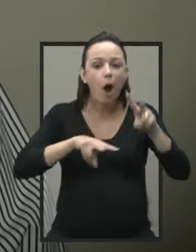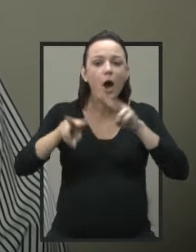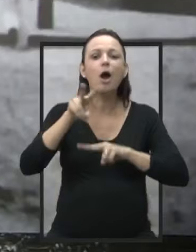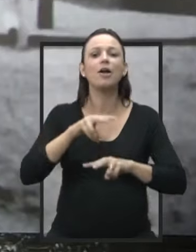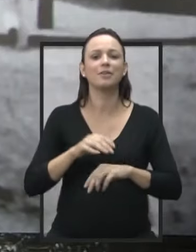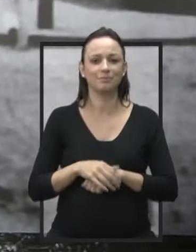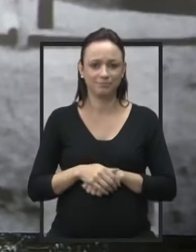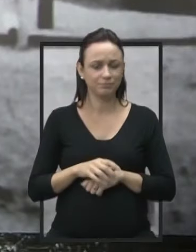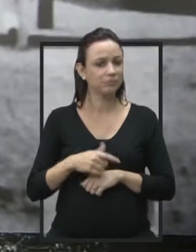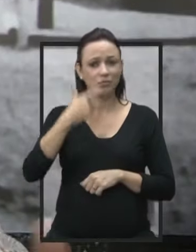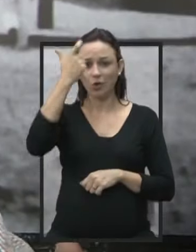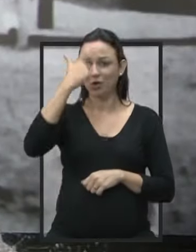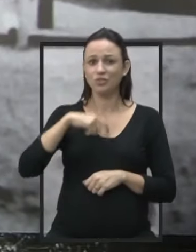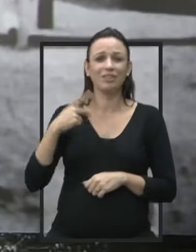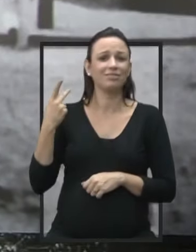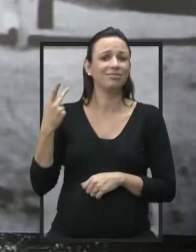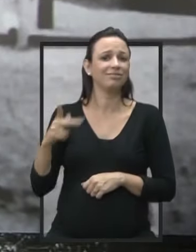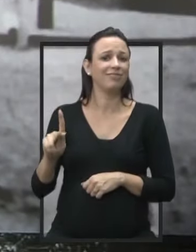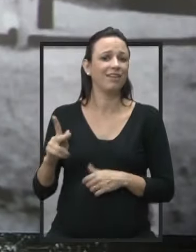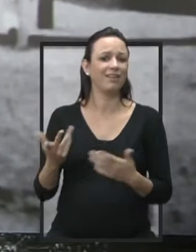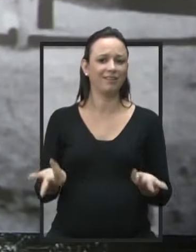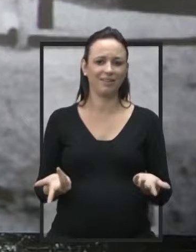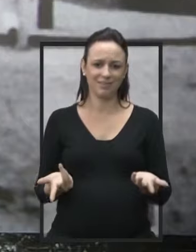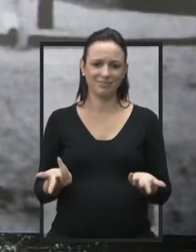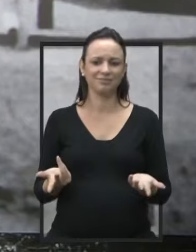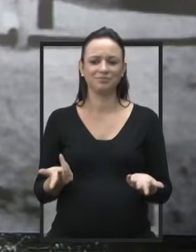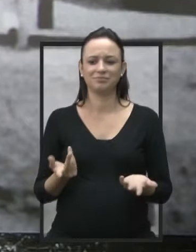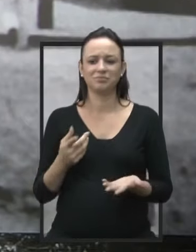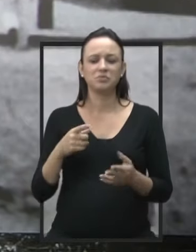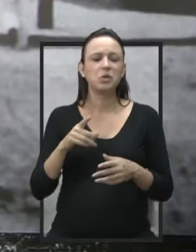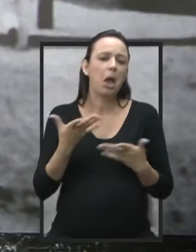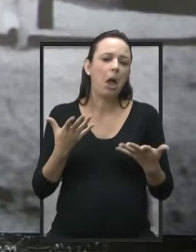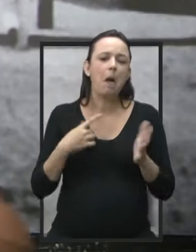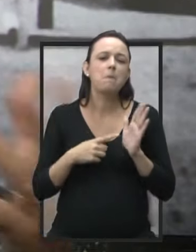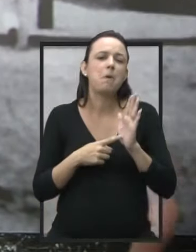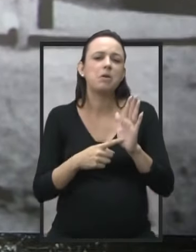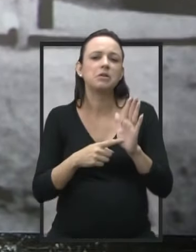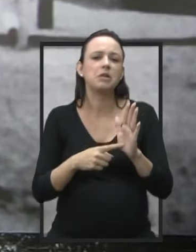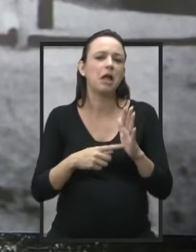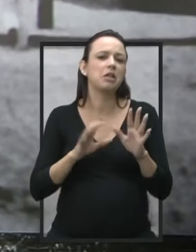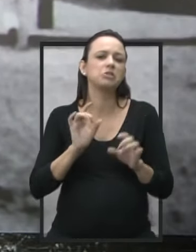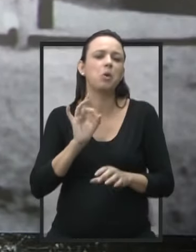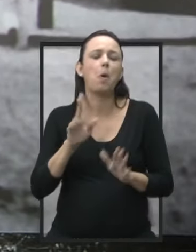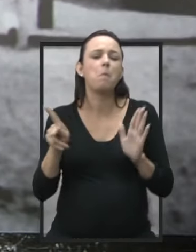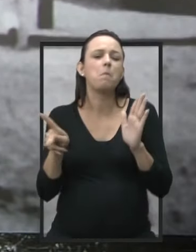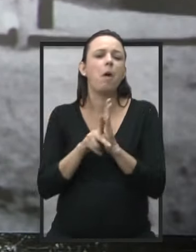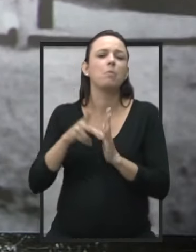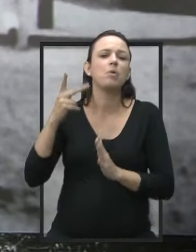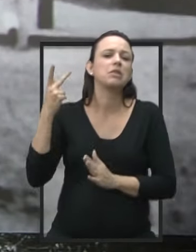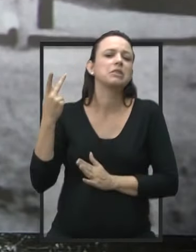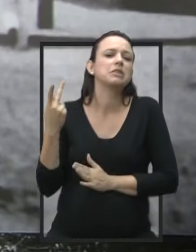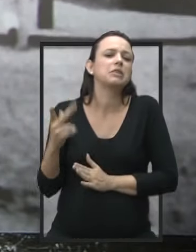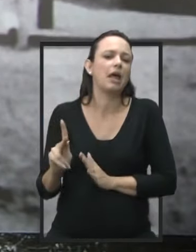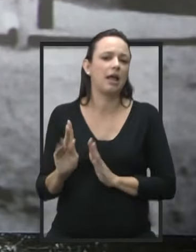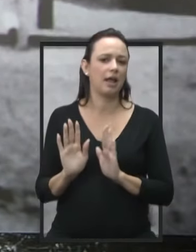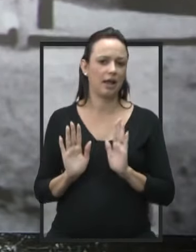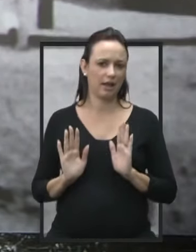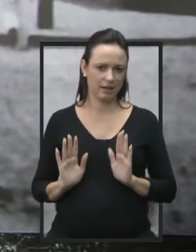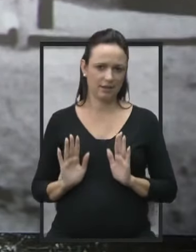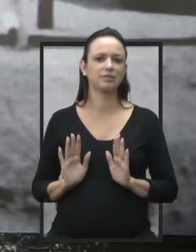tudo. Ele tinha esse perfil. Não sei se era por demagogia ou por ser próprio